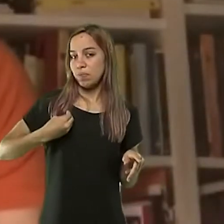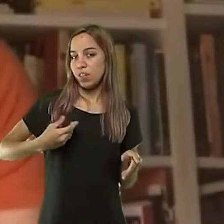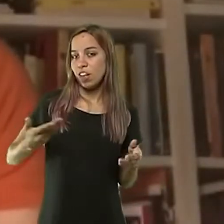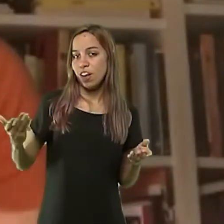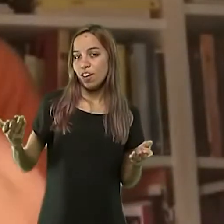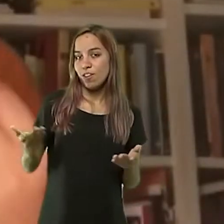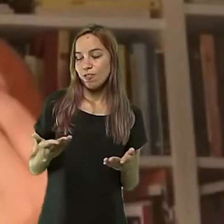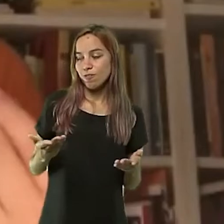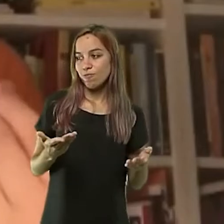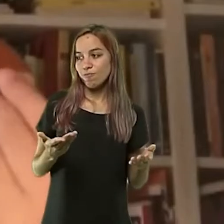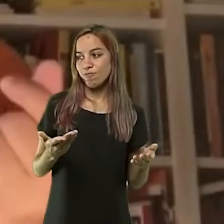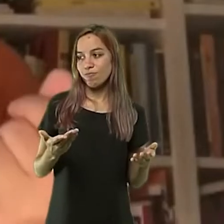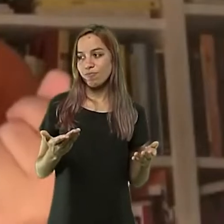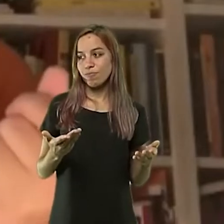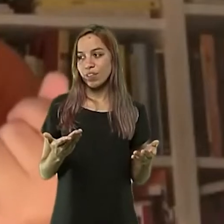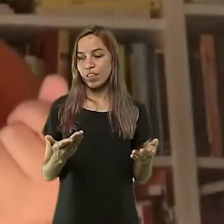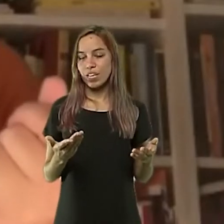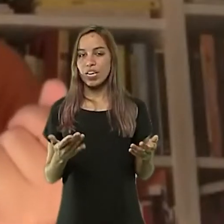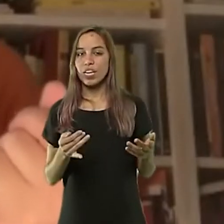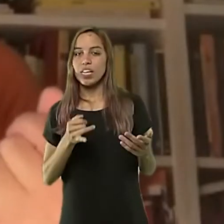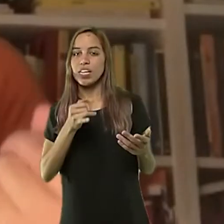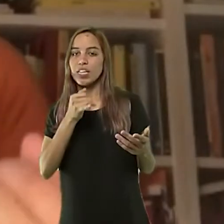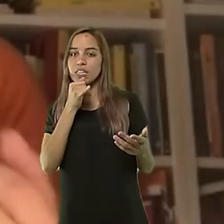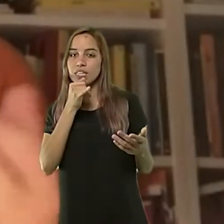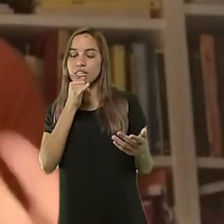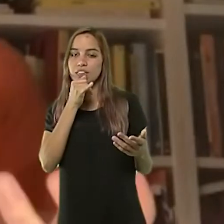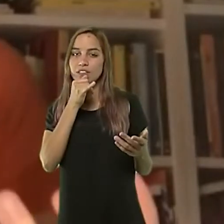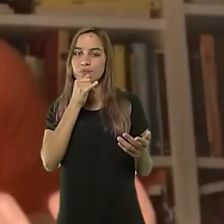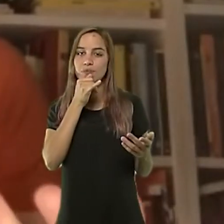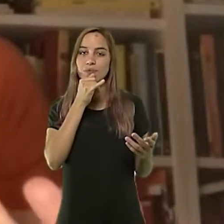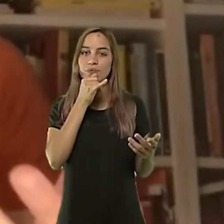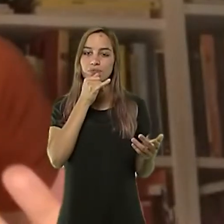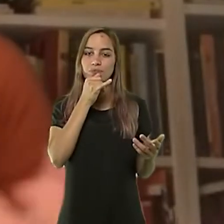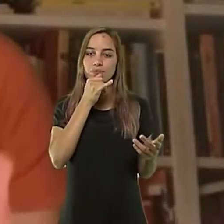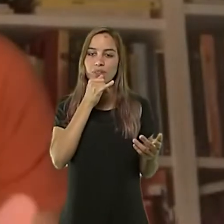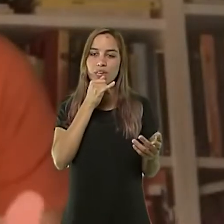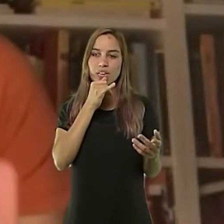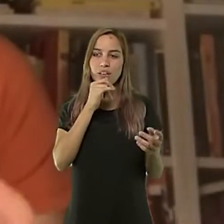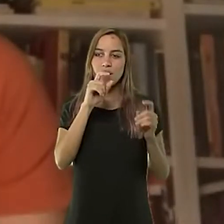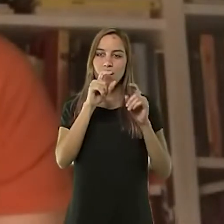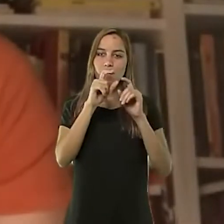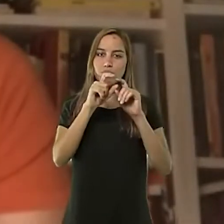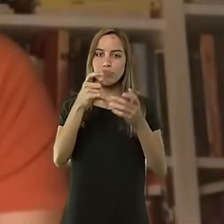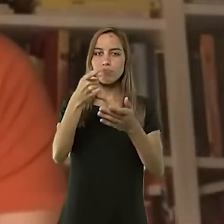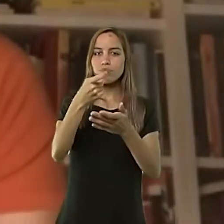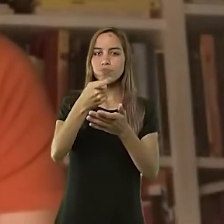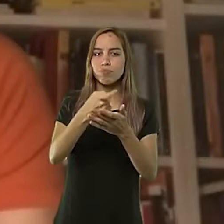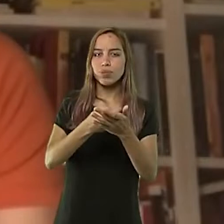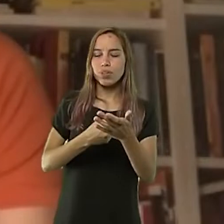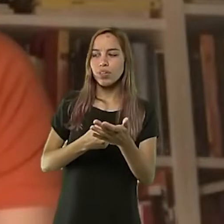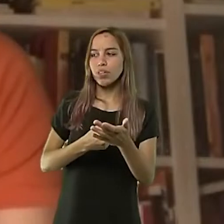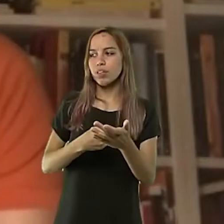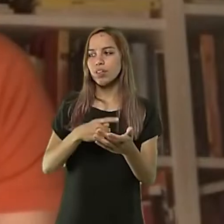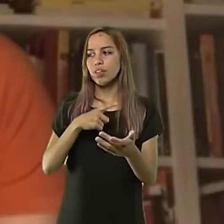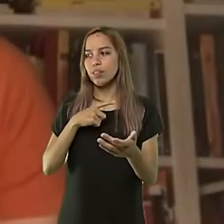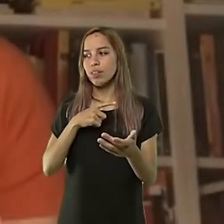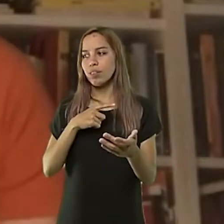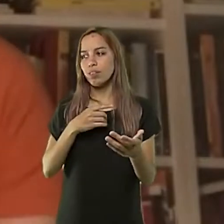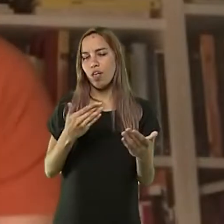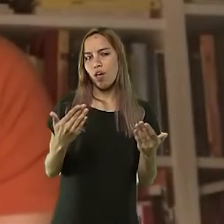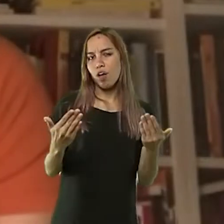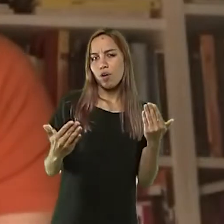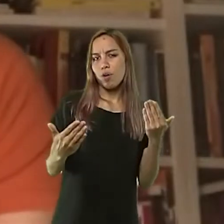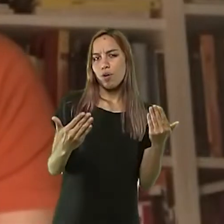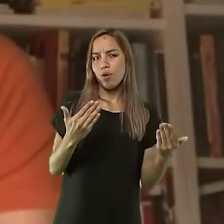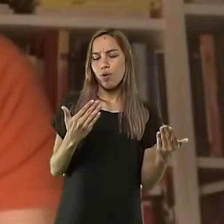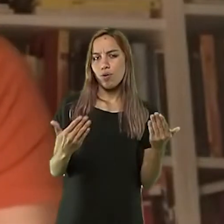temos como base, como a base do enredo, foi um plano da CIA, dos americanos,